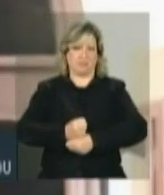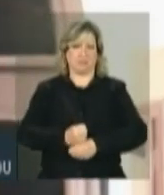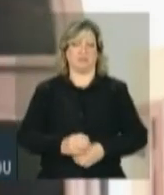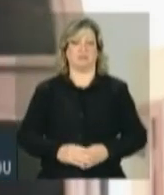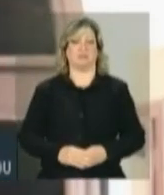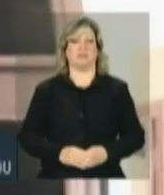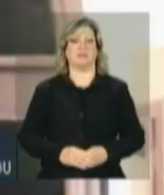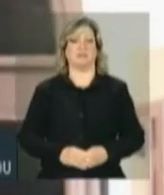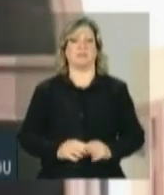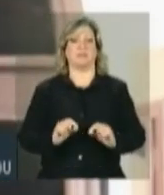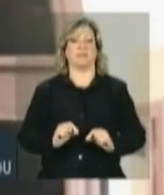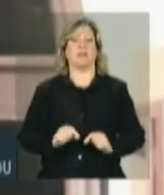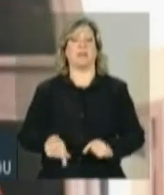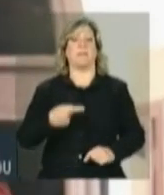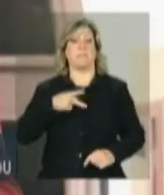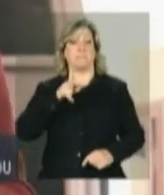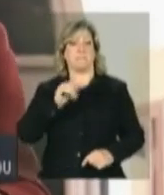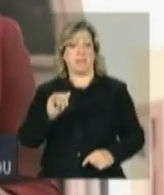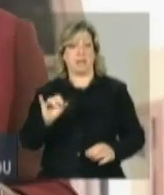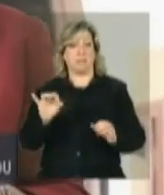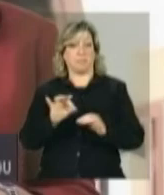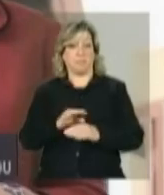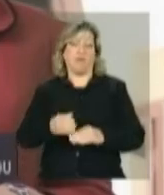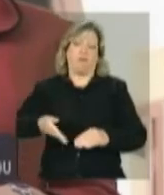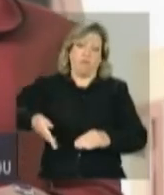e indo para o Brasil,